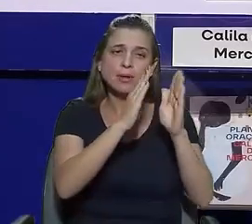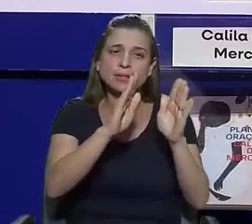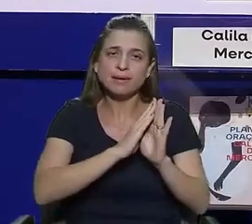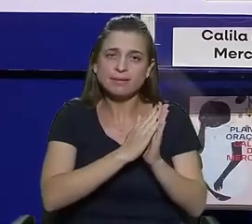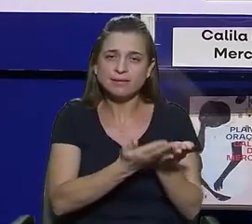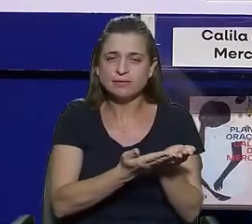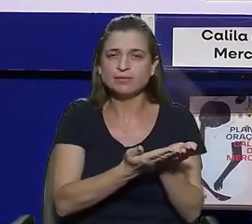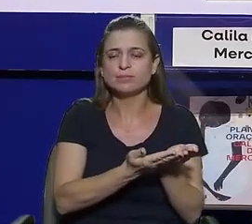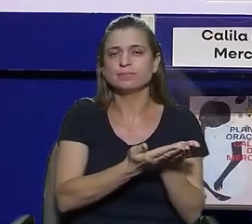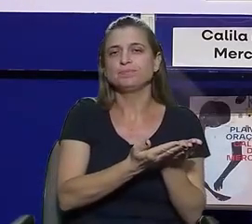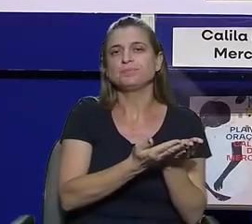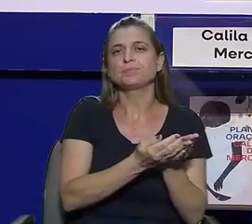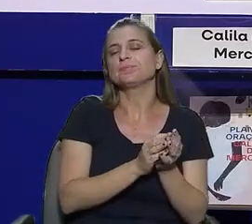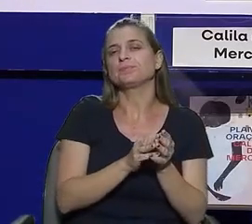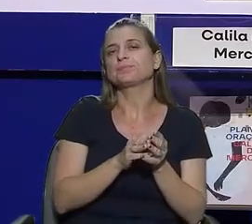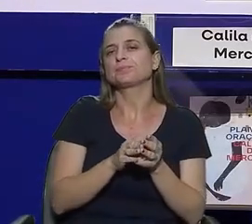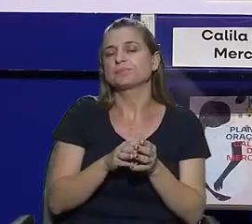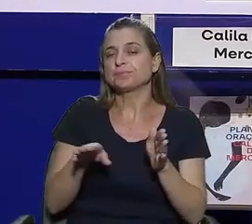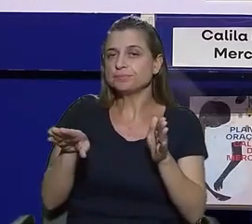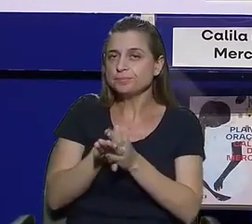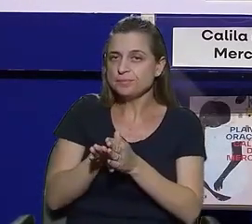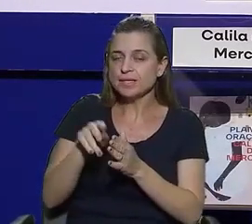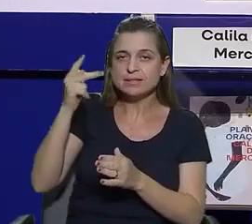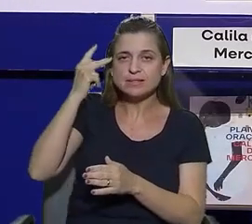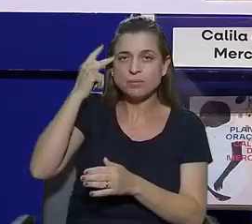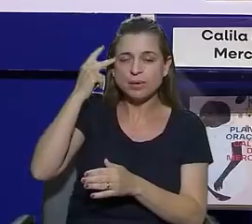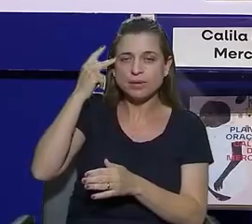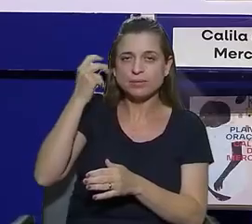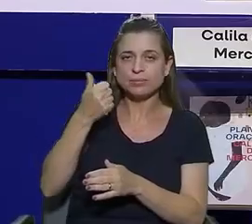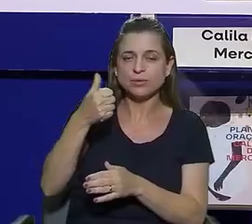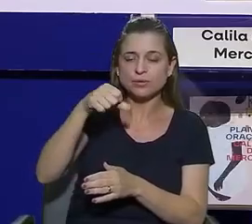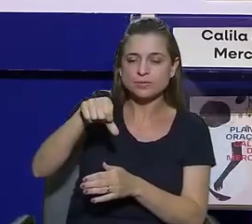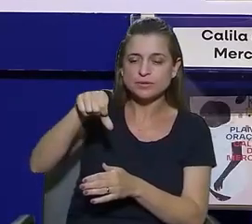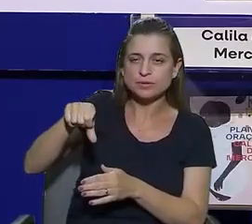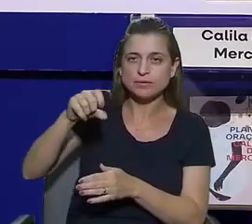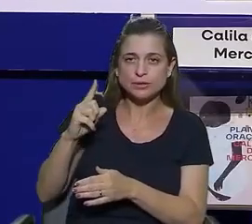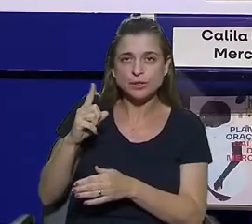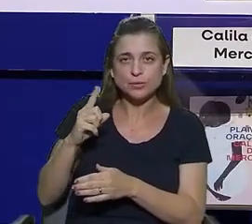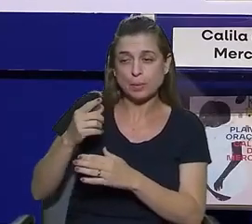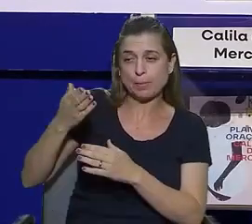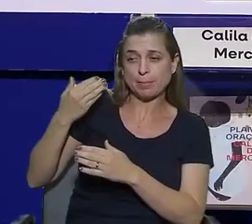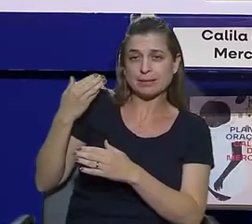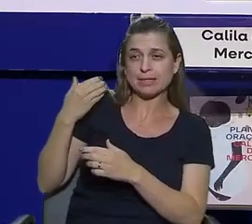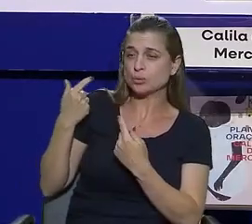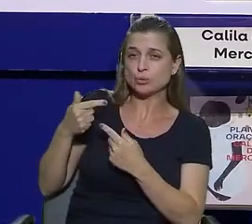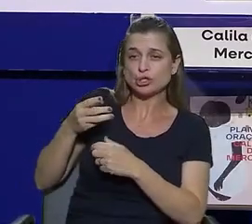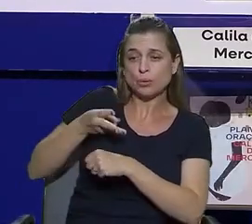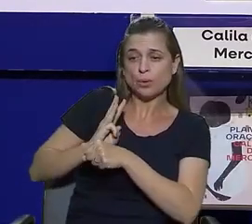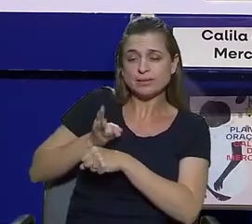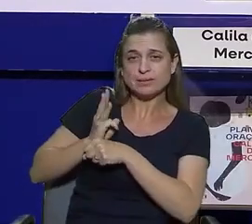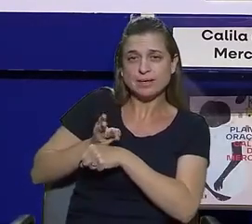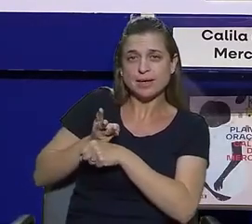aí, quando cheguei em São Paulo, em 1991, numa época que não tinha WhatsApp, você tinha que mandar